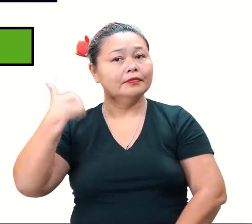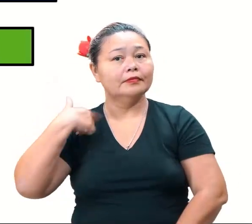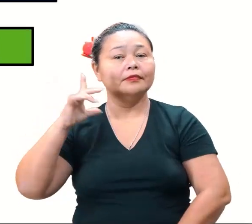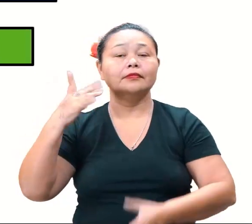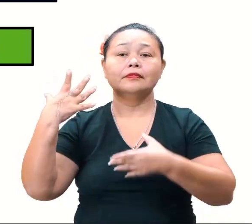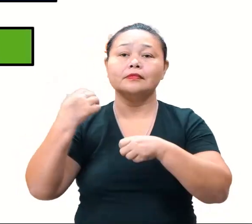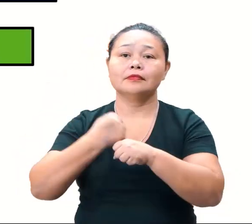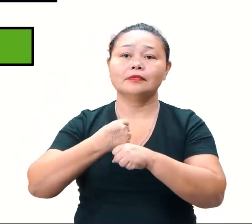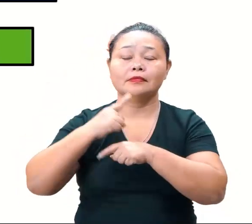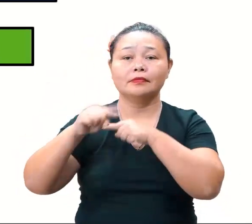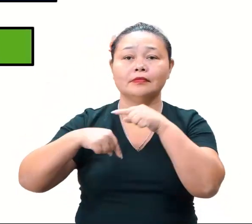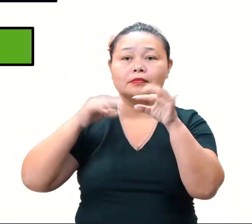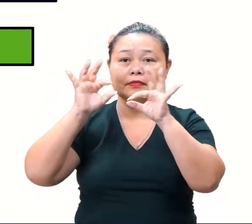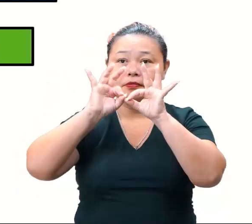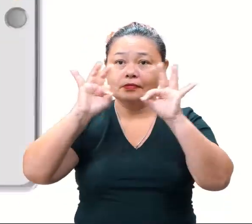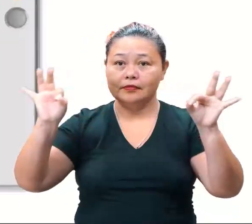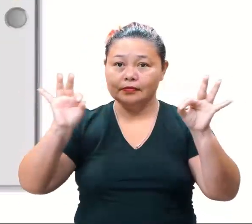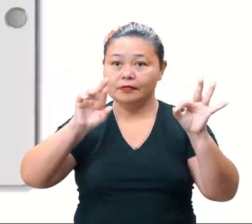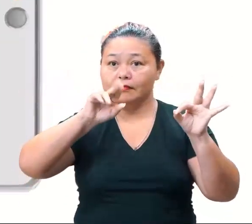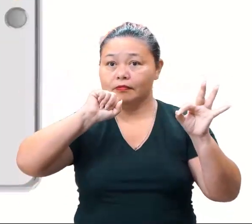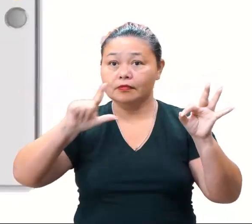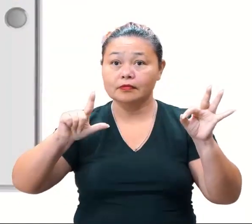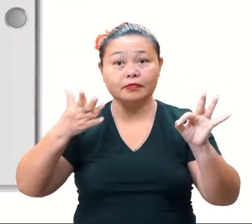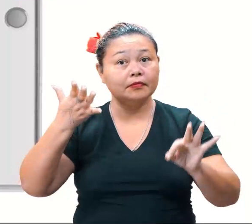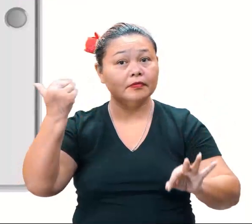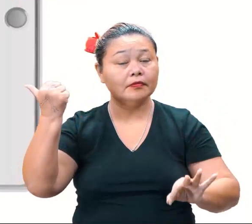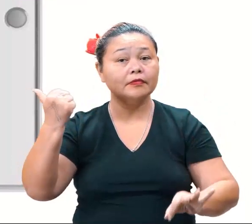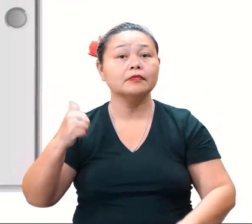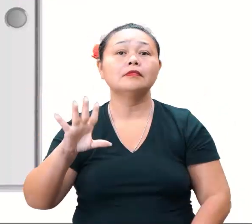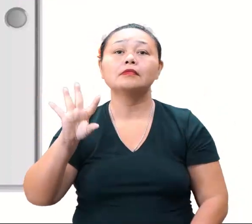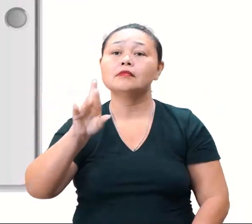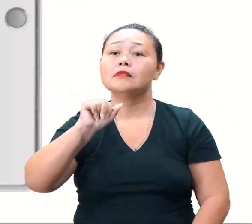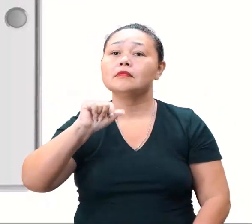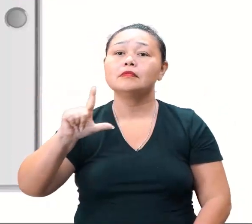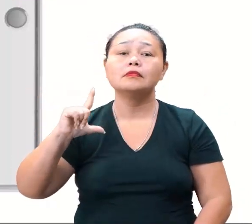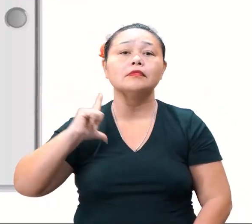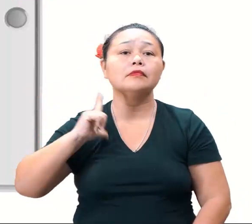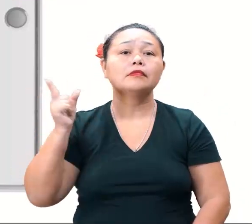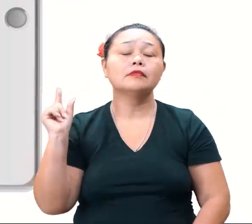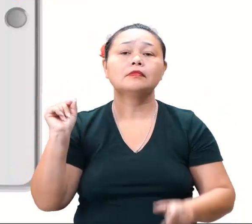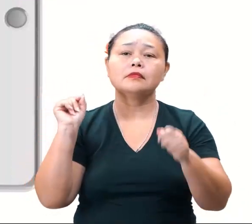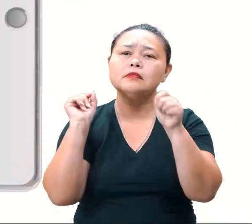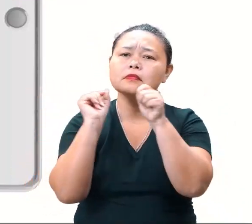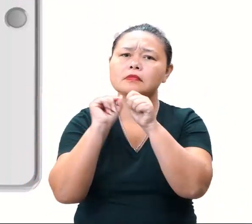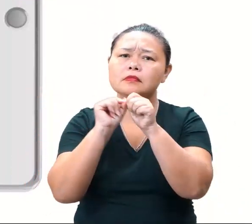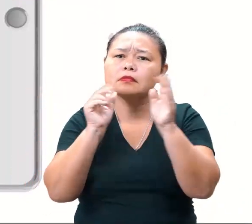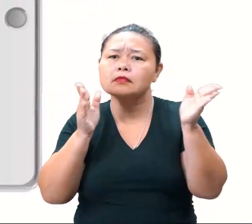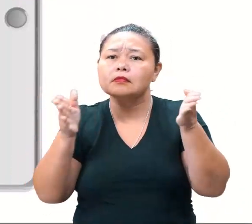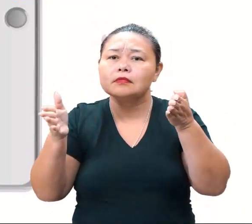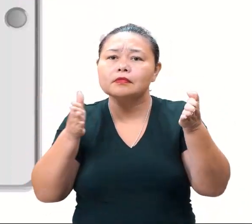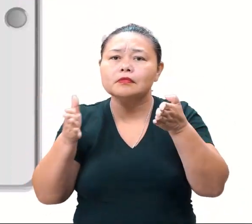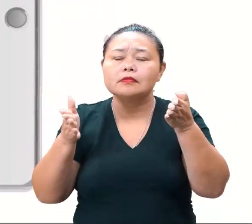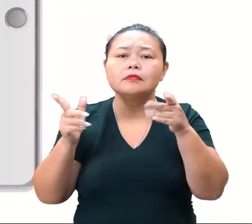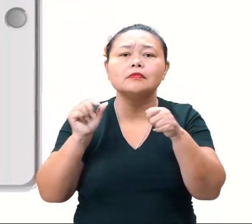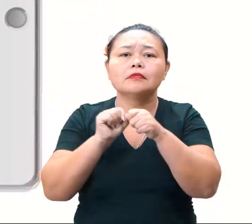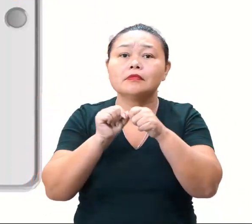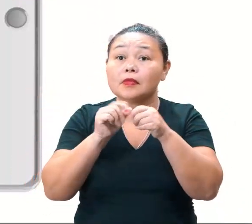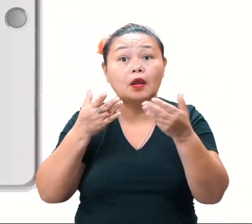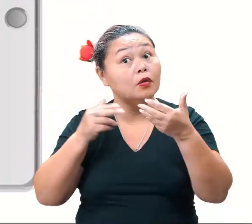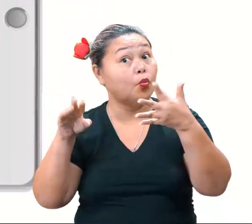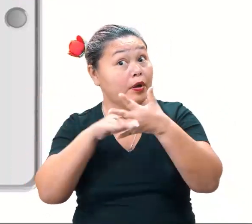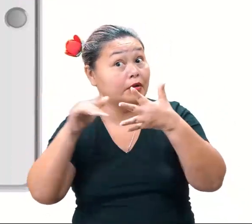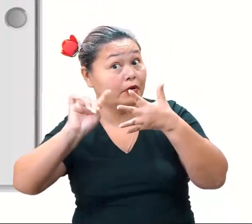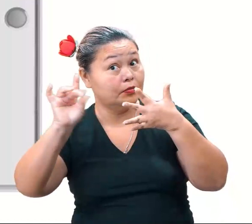na reta real? Vamos lá? Na reta real a gente fez aquela parte de intervalos, né? Mas não é o intervalo de sair para o lanche,